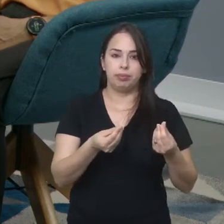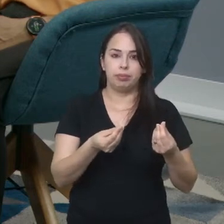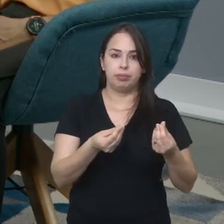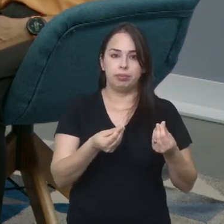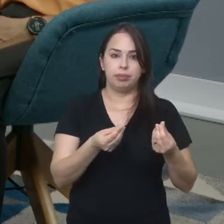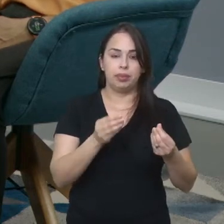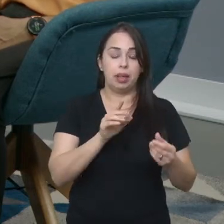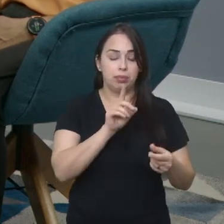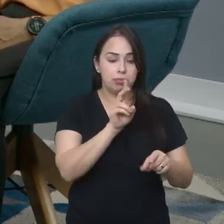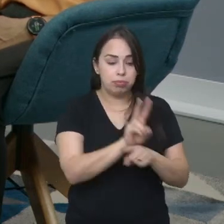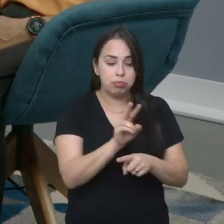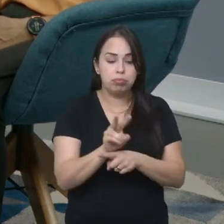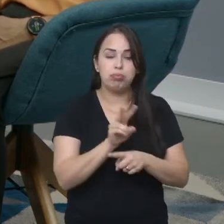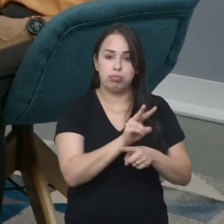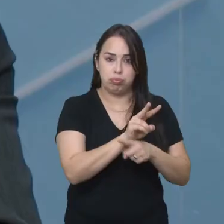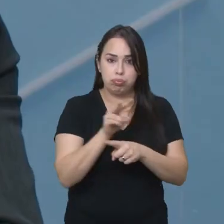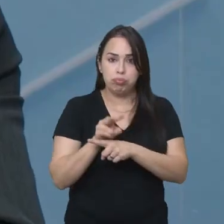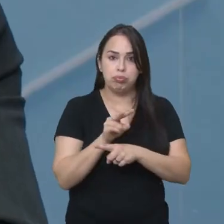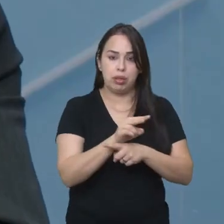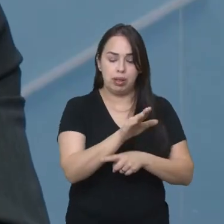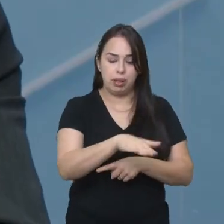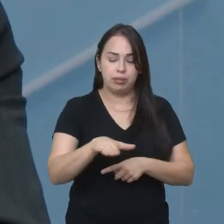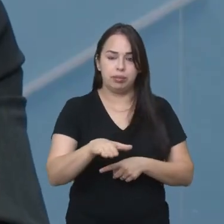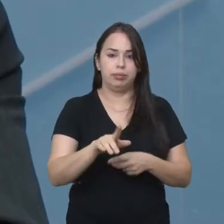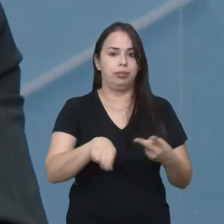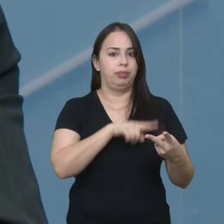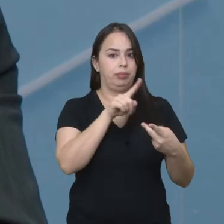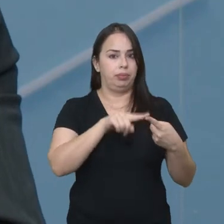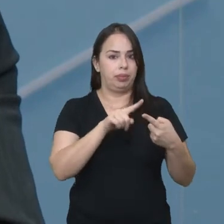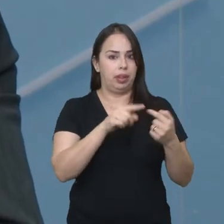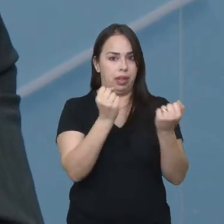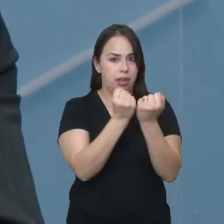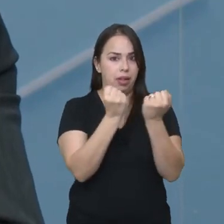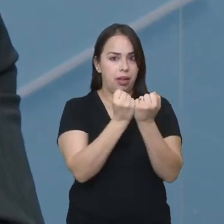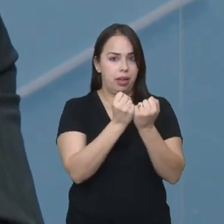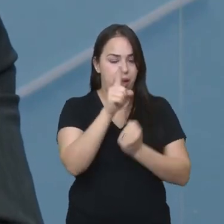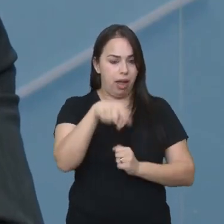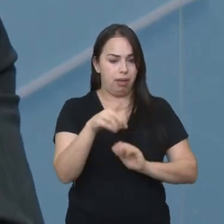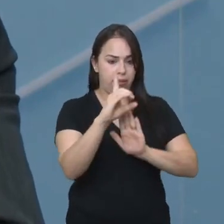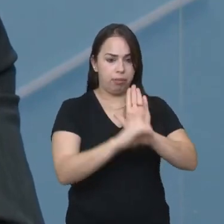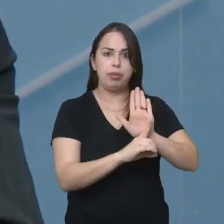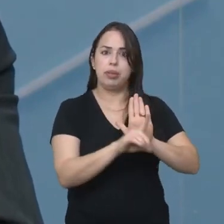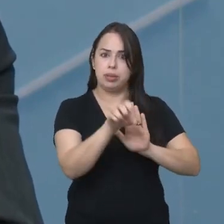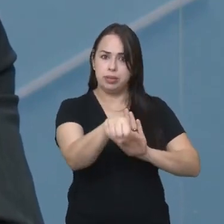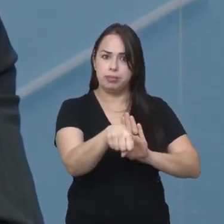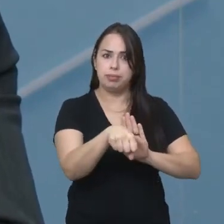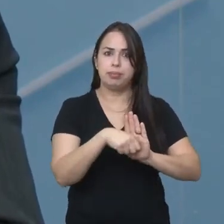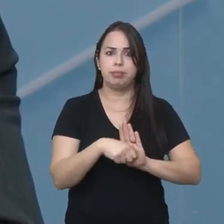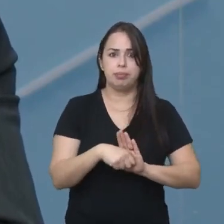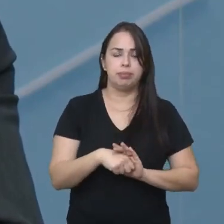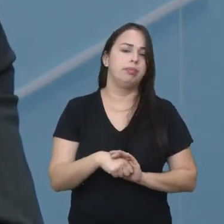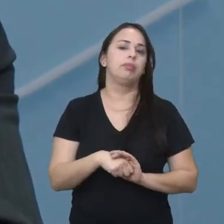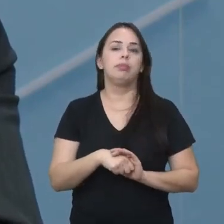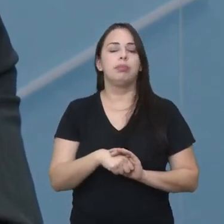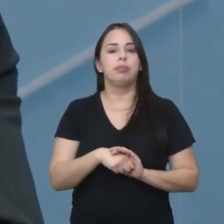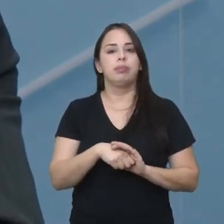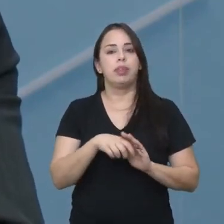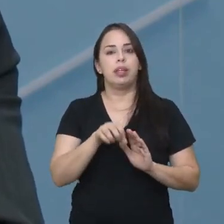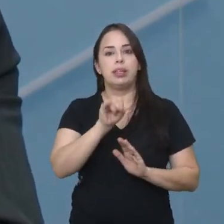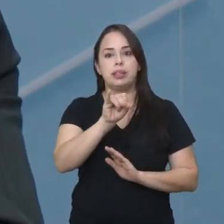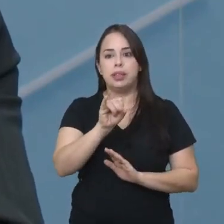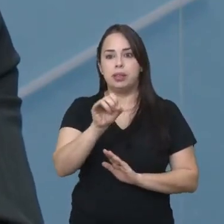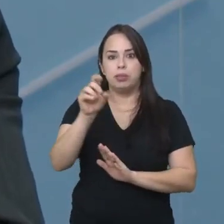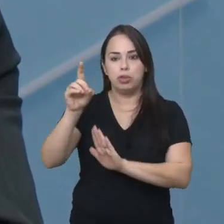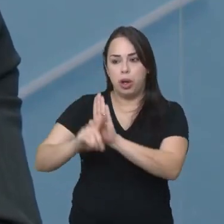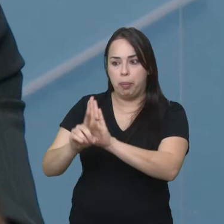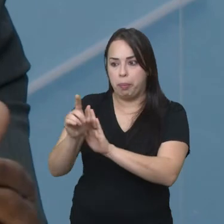da assistência social, né? A defesa é garantia de direitos mesmo, né? É garantia de direitos quando esses direitos